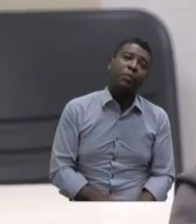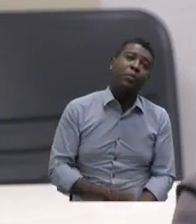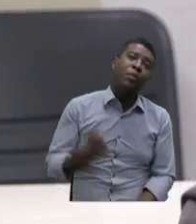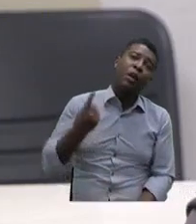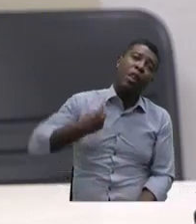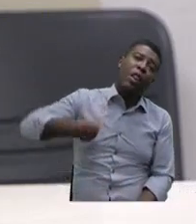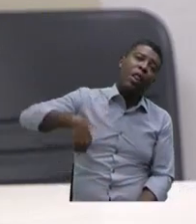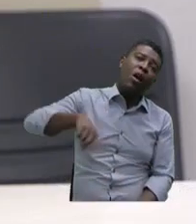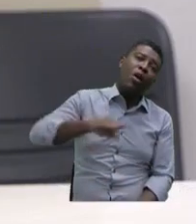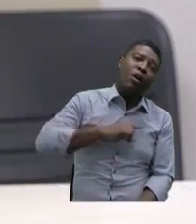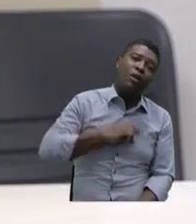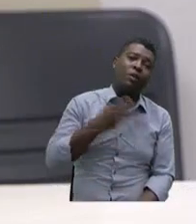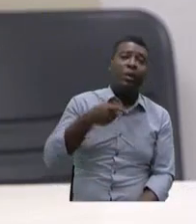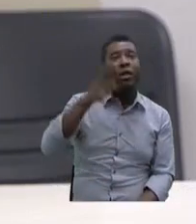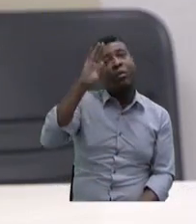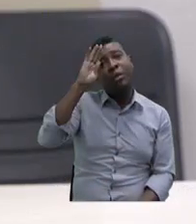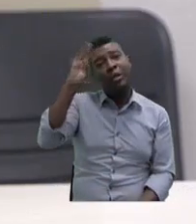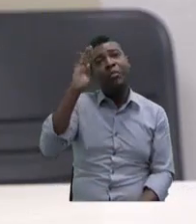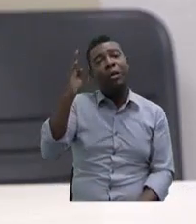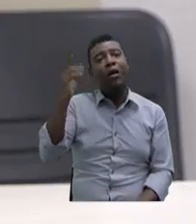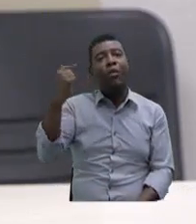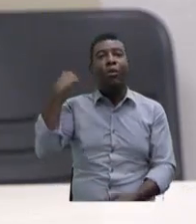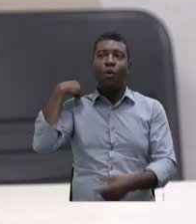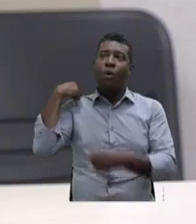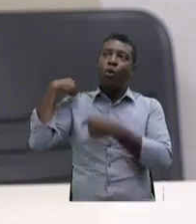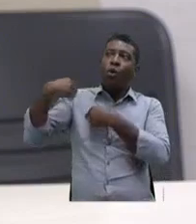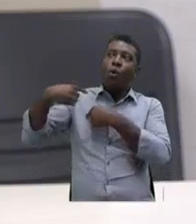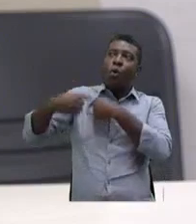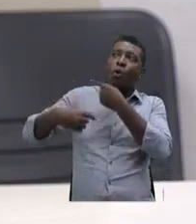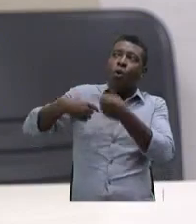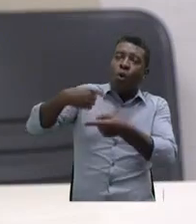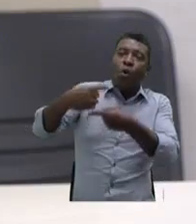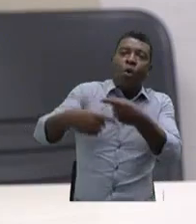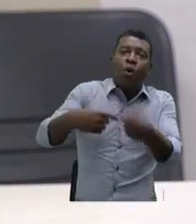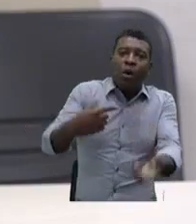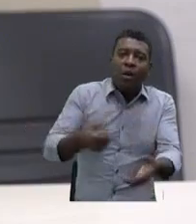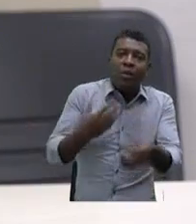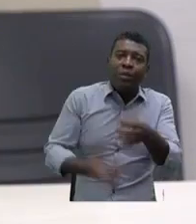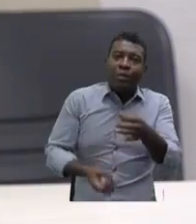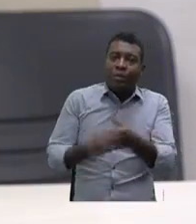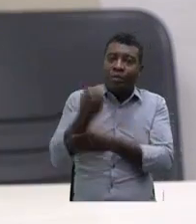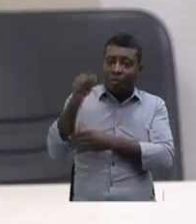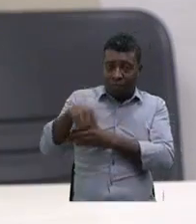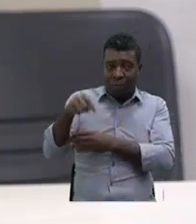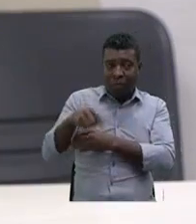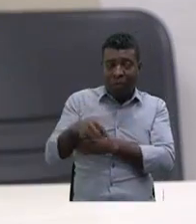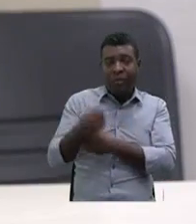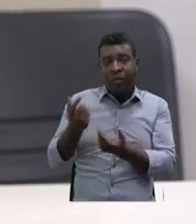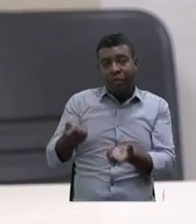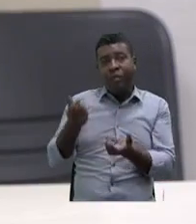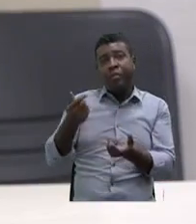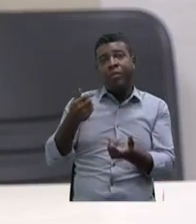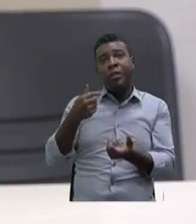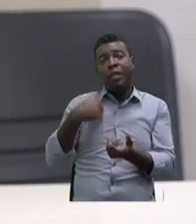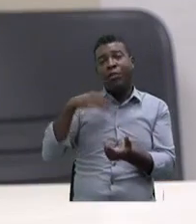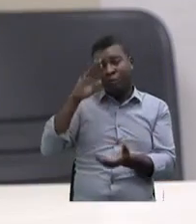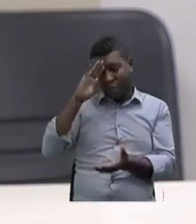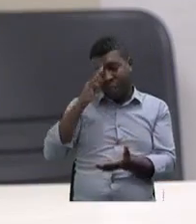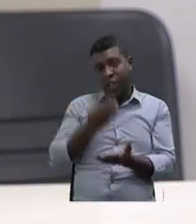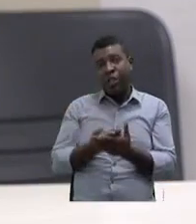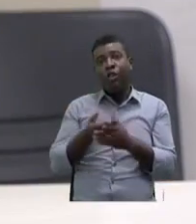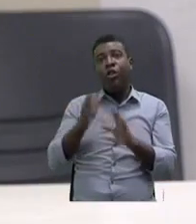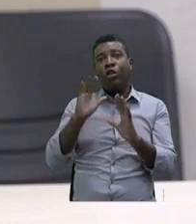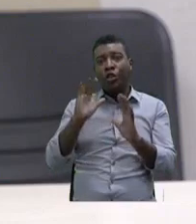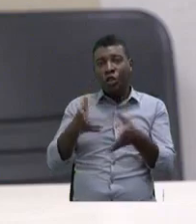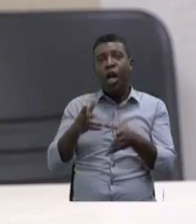E o maior legado desse patrimônio gerado agora, que eu acredito piamente que ele já vem sendo estruturado